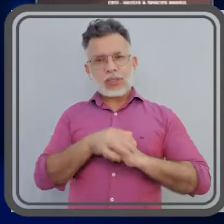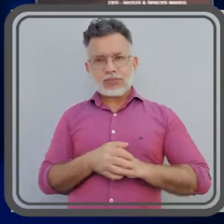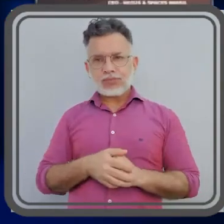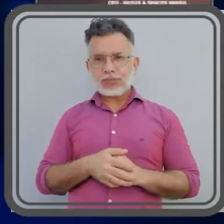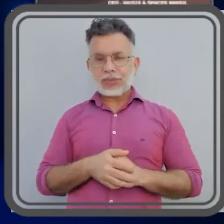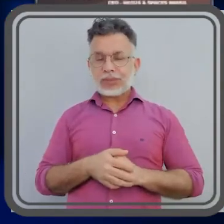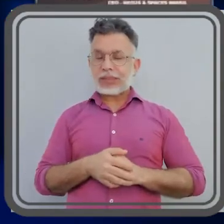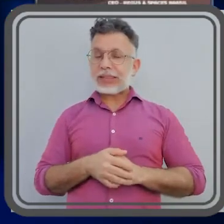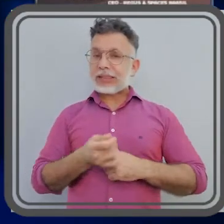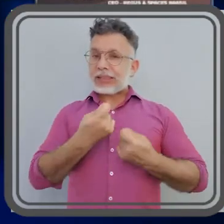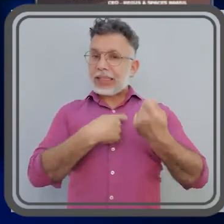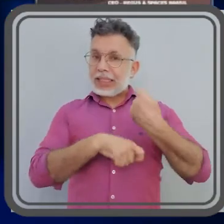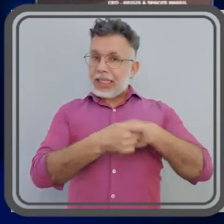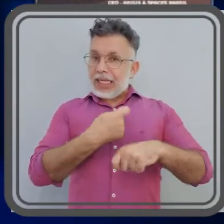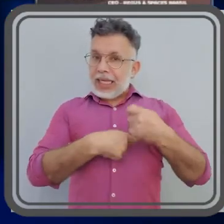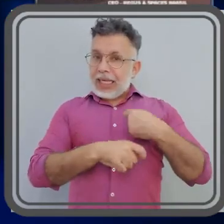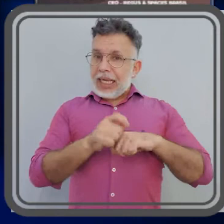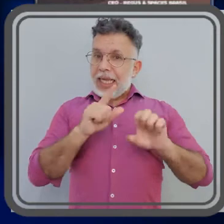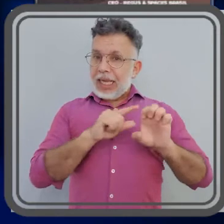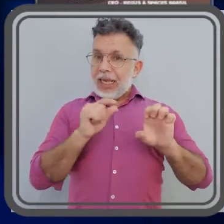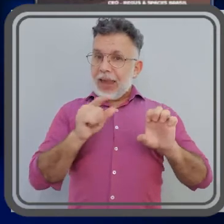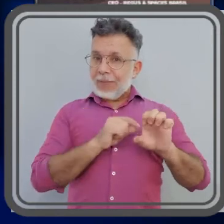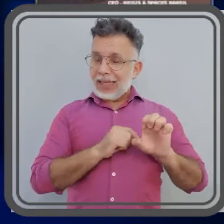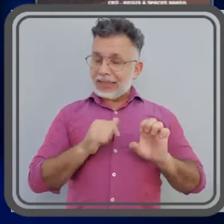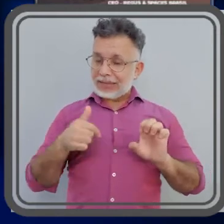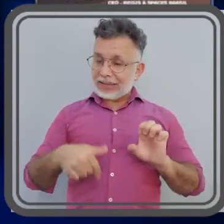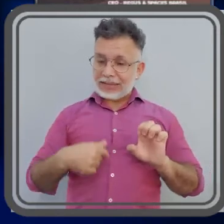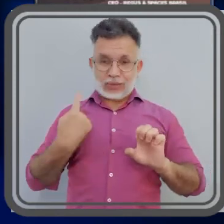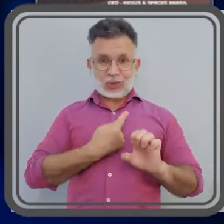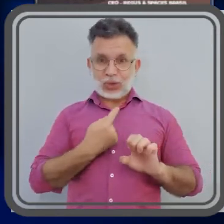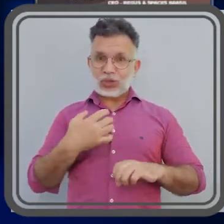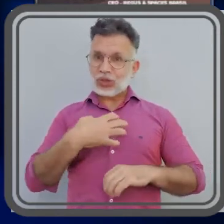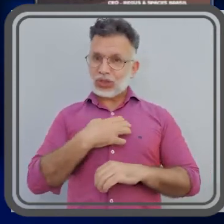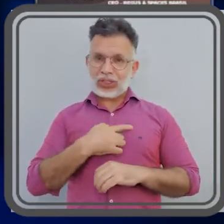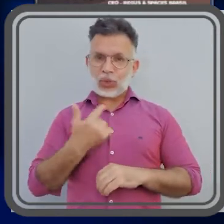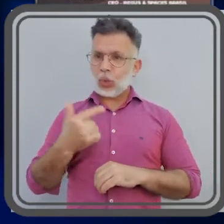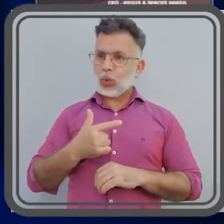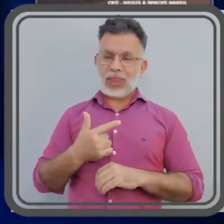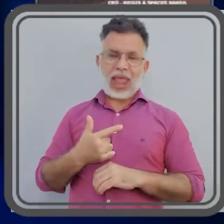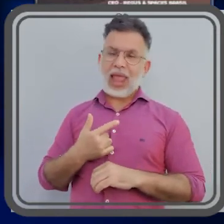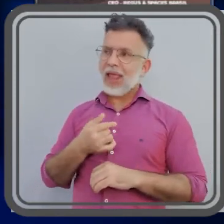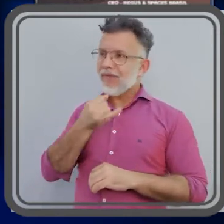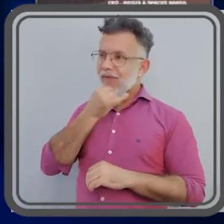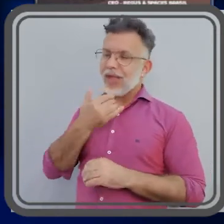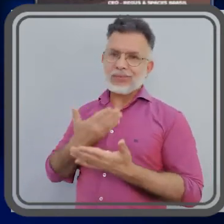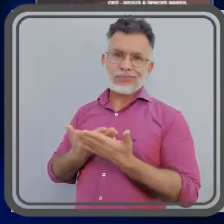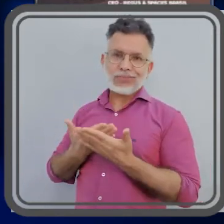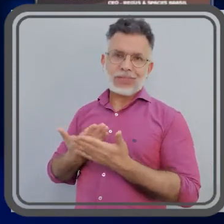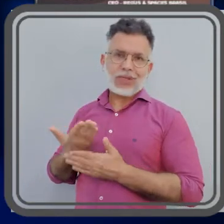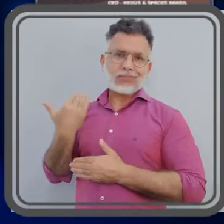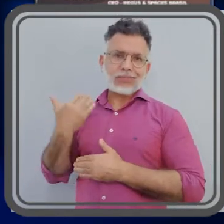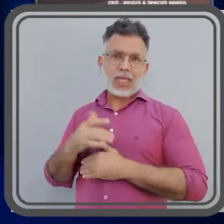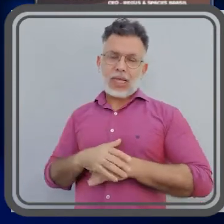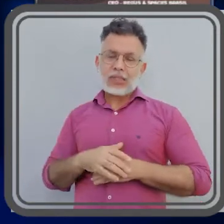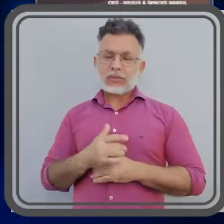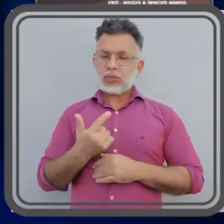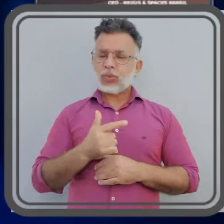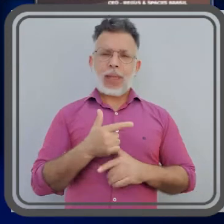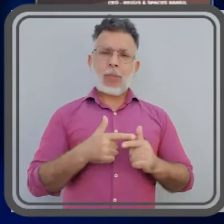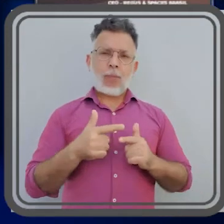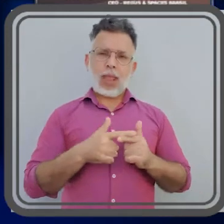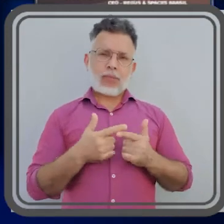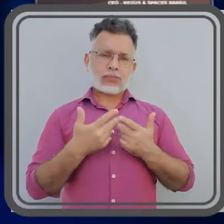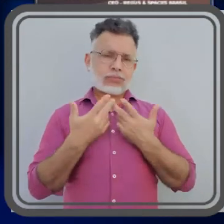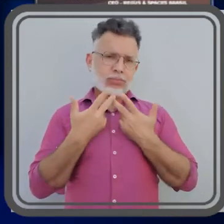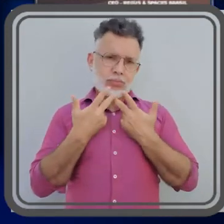Cara, empreender, ainda mais do nosso jeito, né? A gente não teve nenhum fundo por trás e tal, e não tem nenhum problema